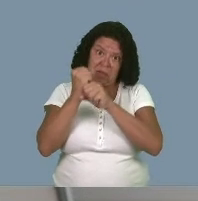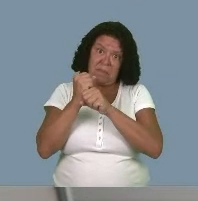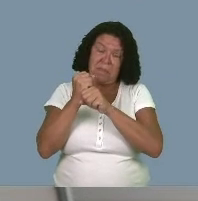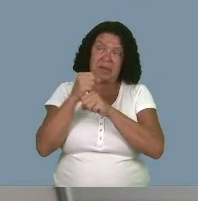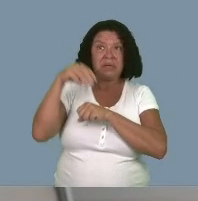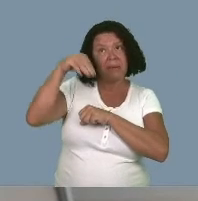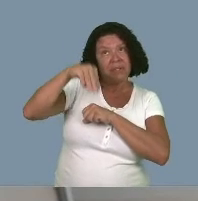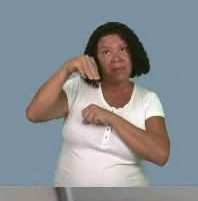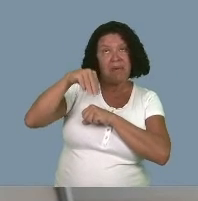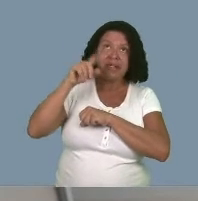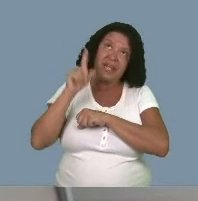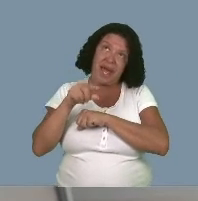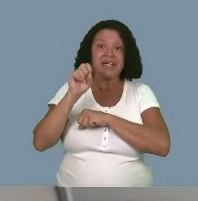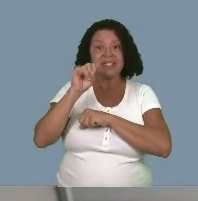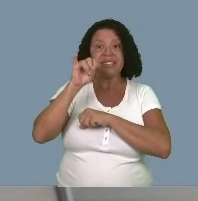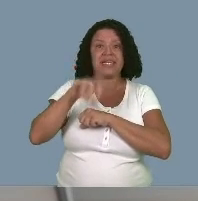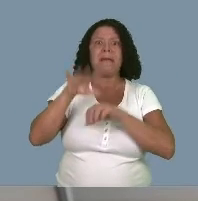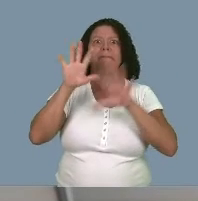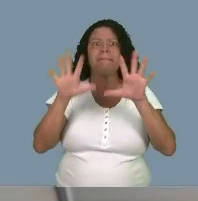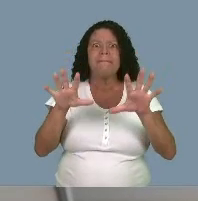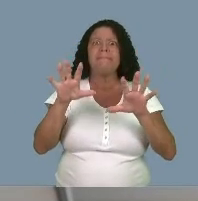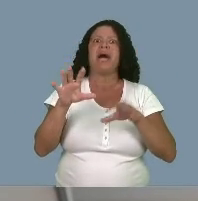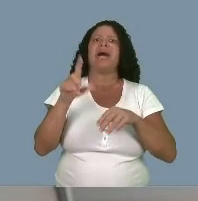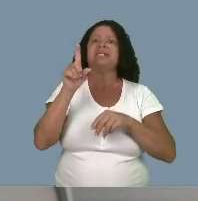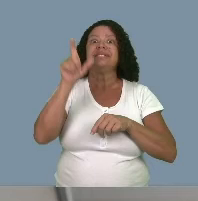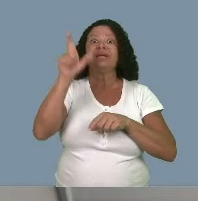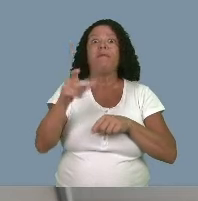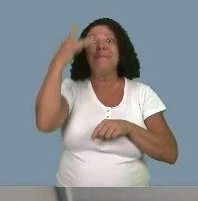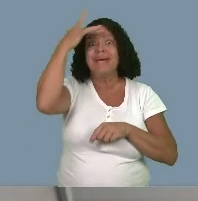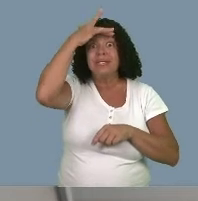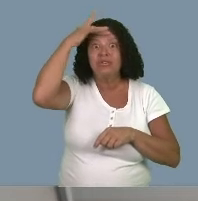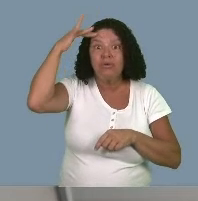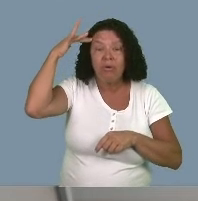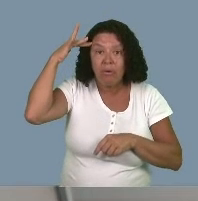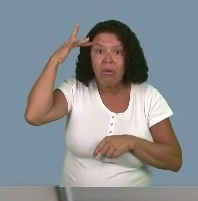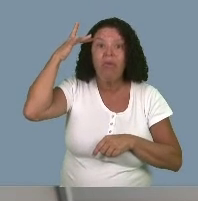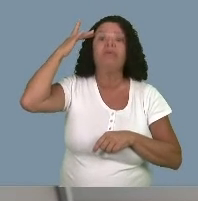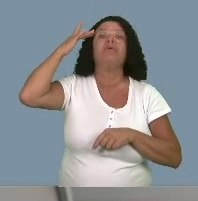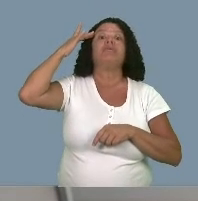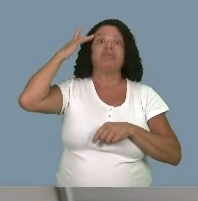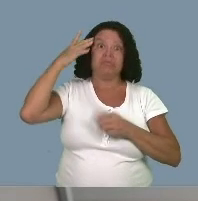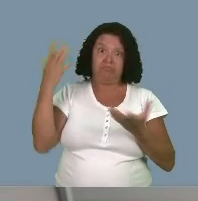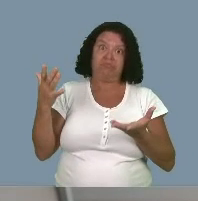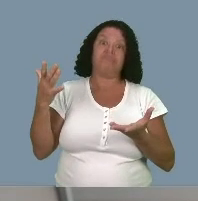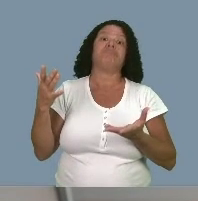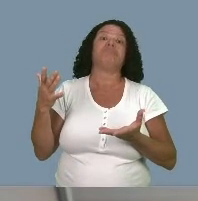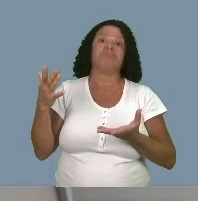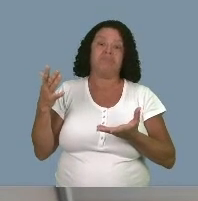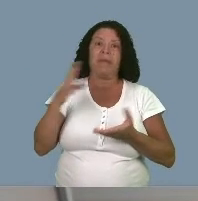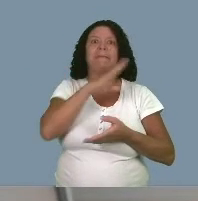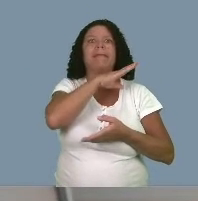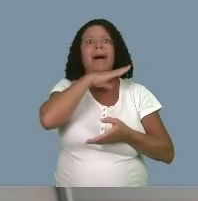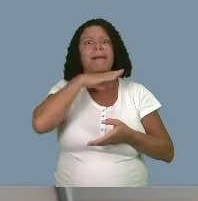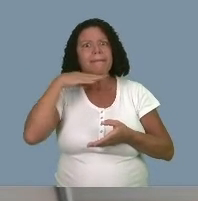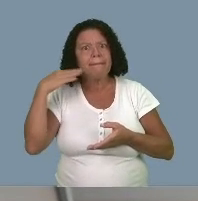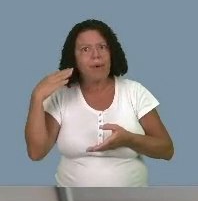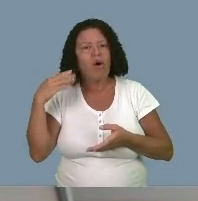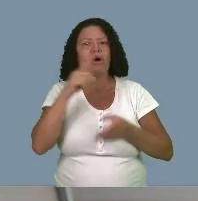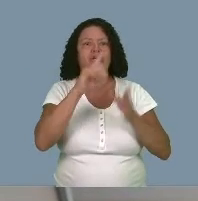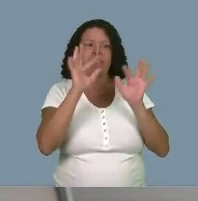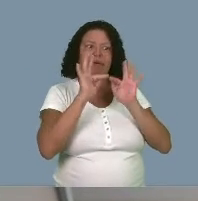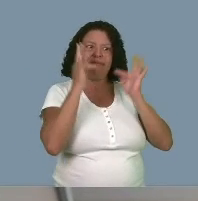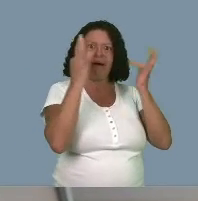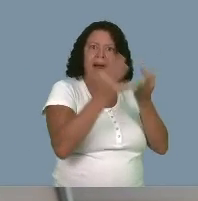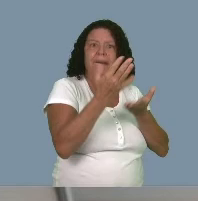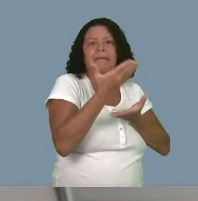né? Mas quando a gente considera que são pessoas, né, que são histórias, que cada morte repercute sobre uma